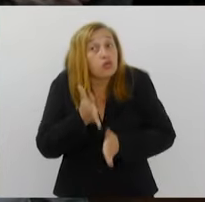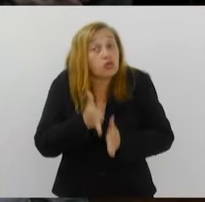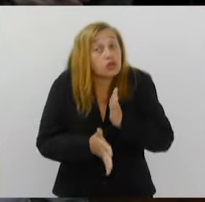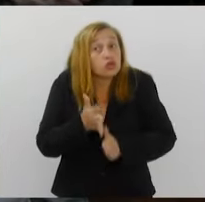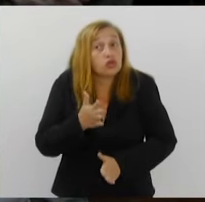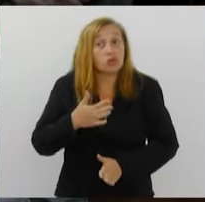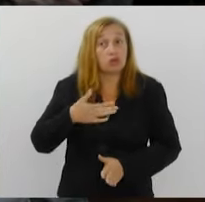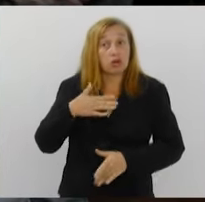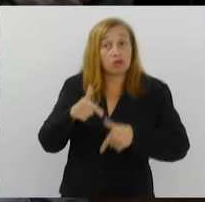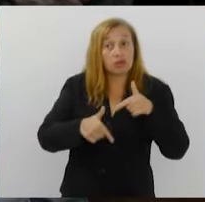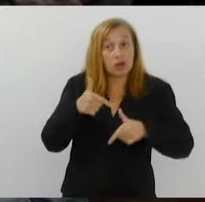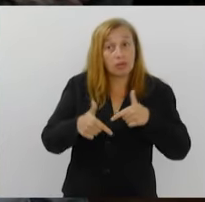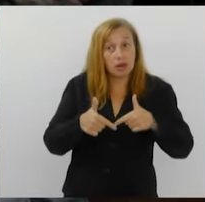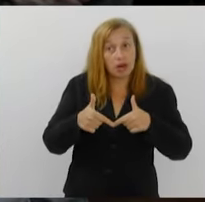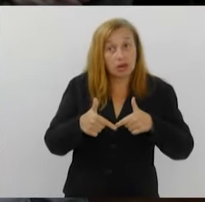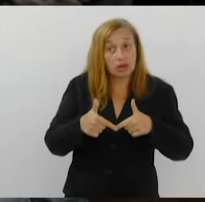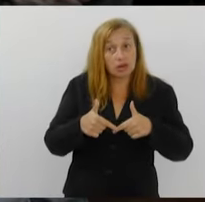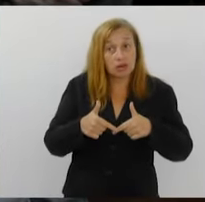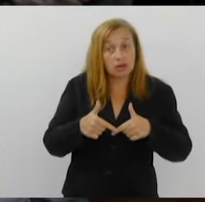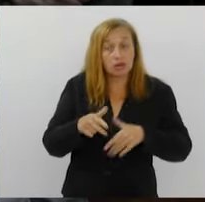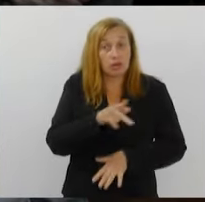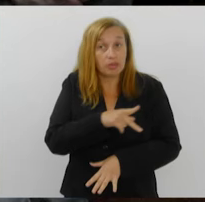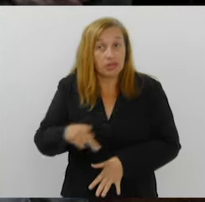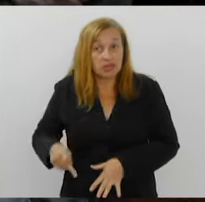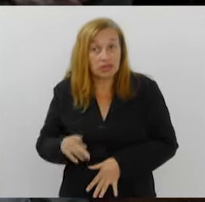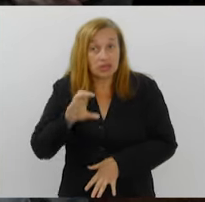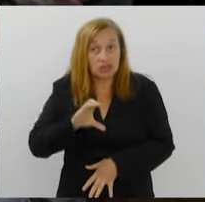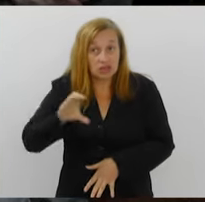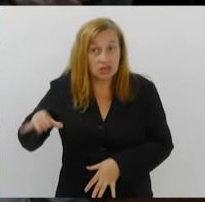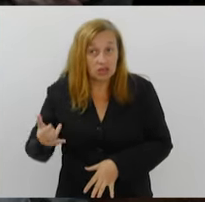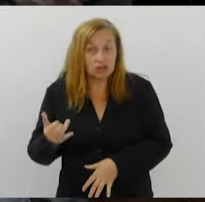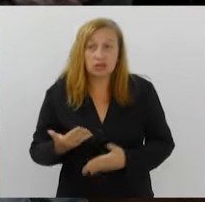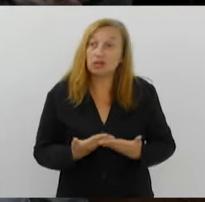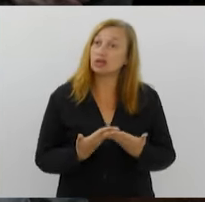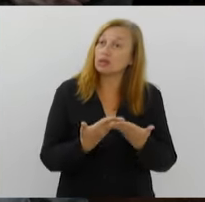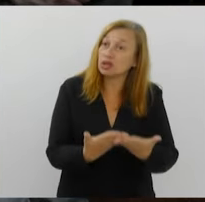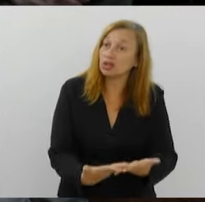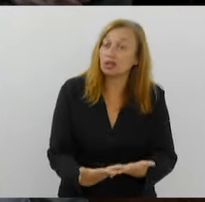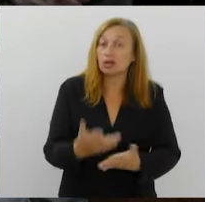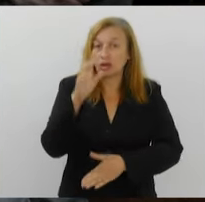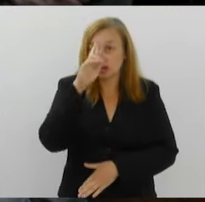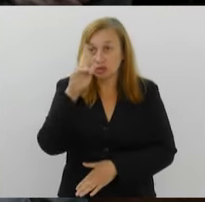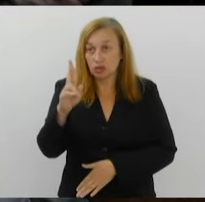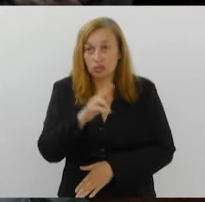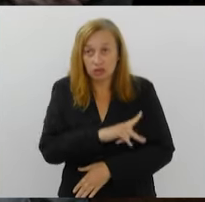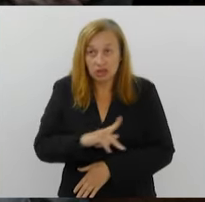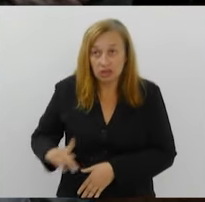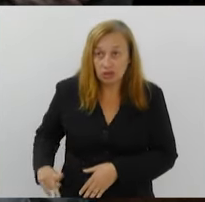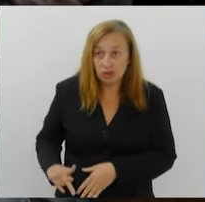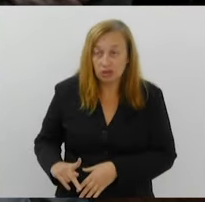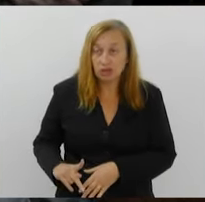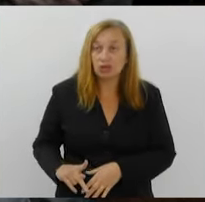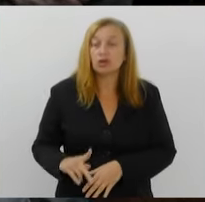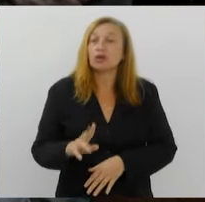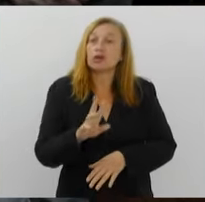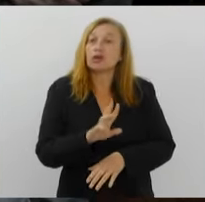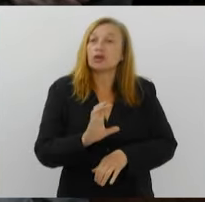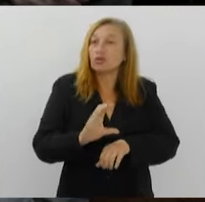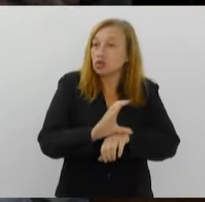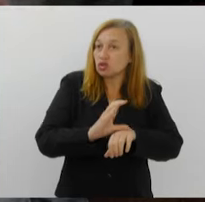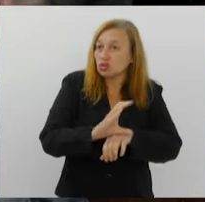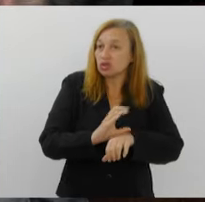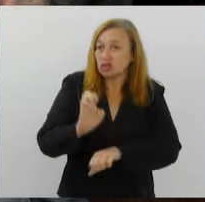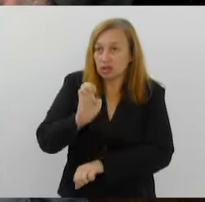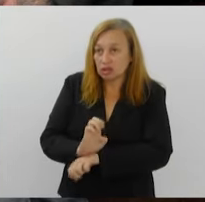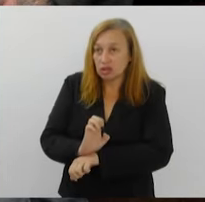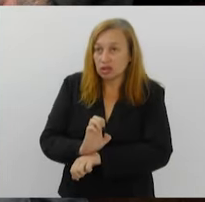vista ideológico, com o da presidência da CCJ. E aí faço aqui um encaminhamento à Vossa Excelência, utilizando a Constituição do Estado, mais especificamente no